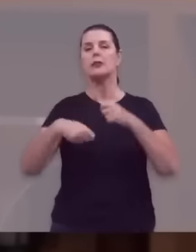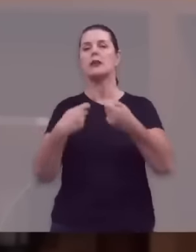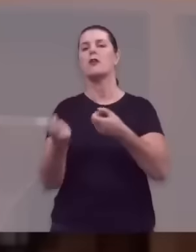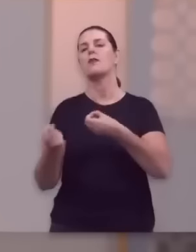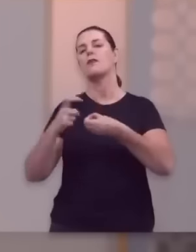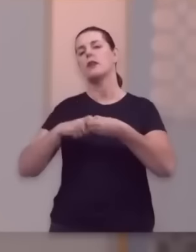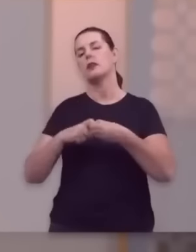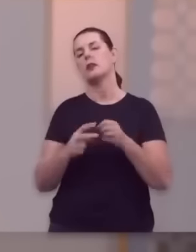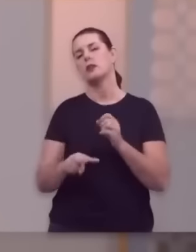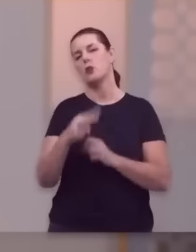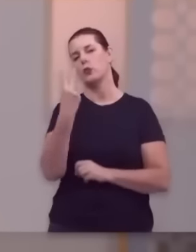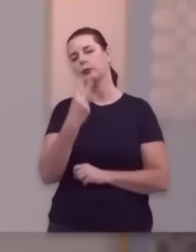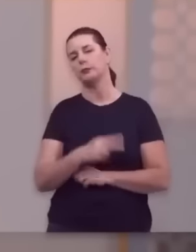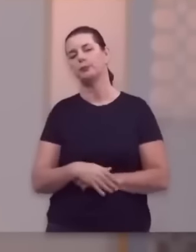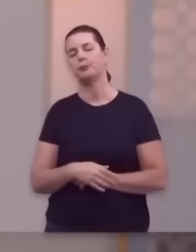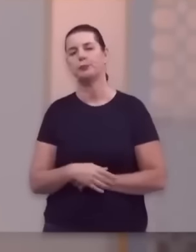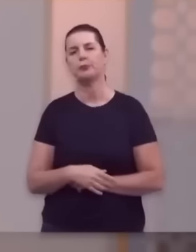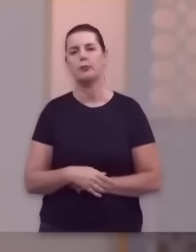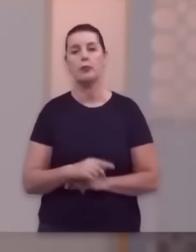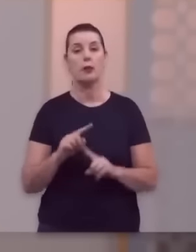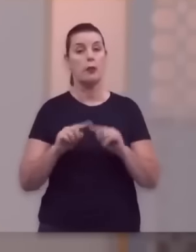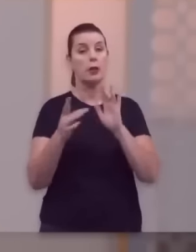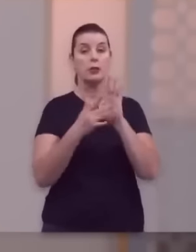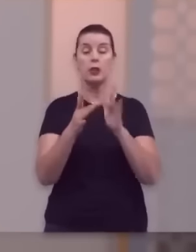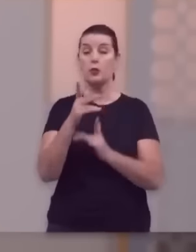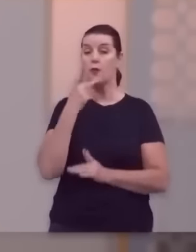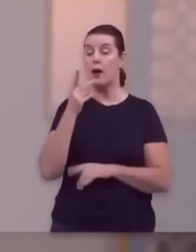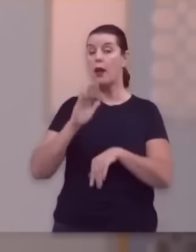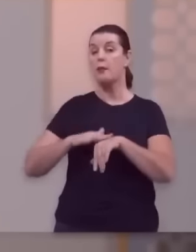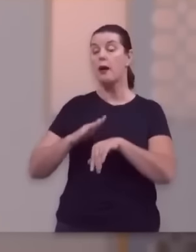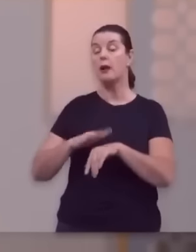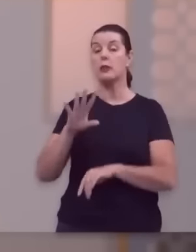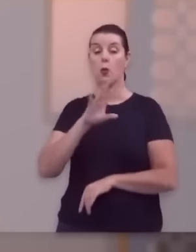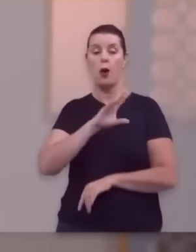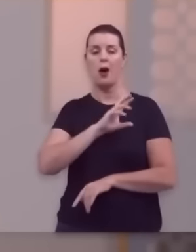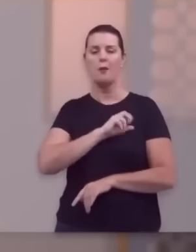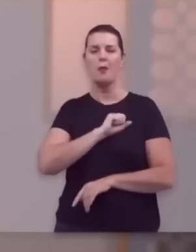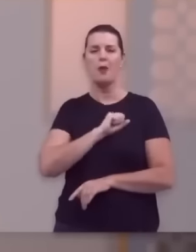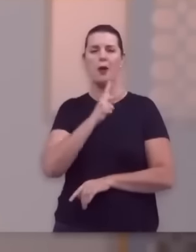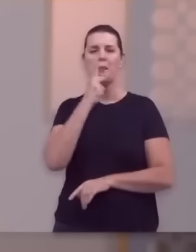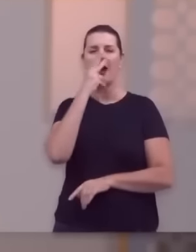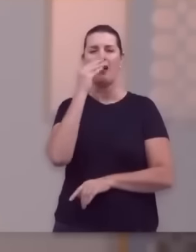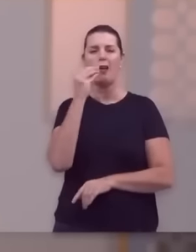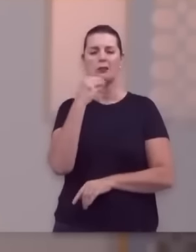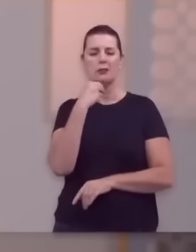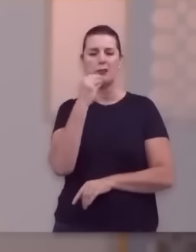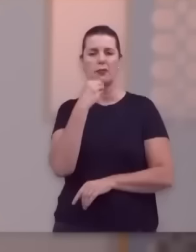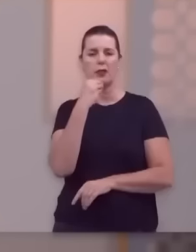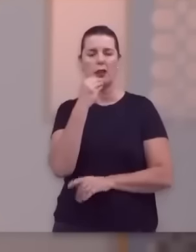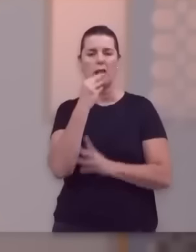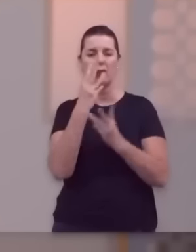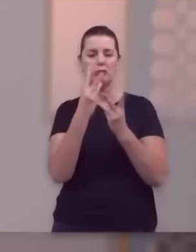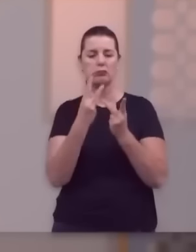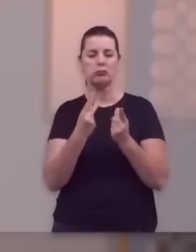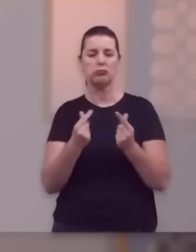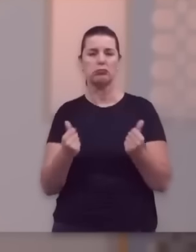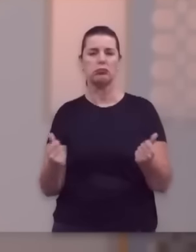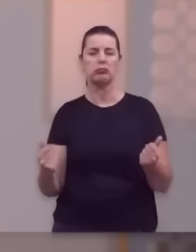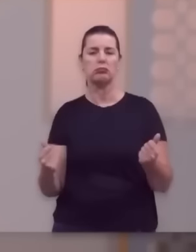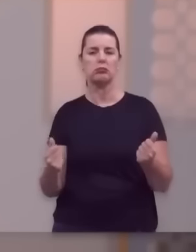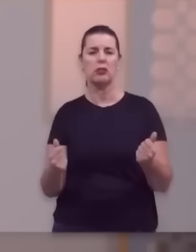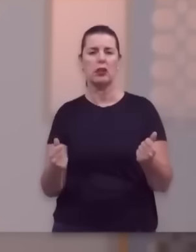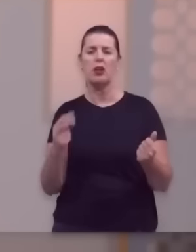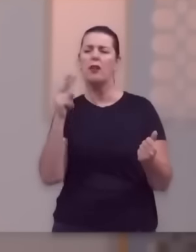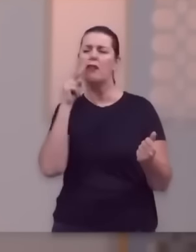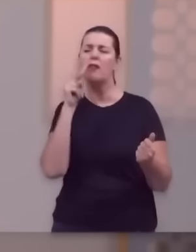vinda mas Jesus disse mais que o amor se esfriaria de quase todos o que você tem visto a não